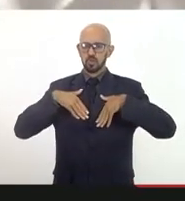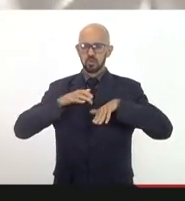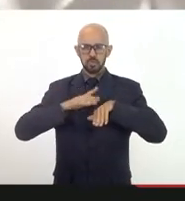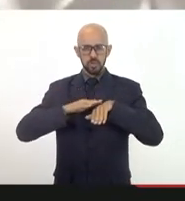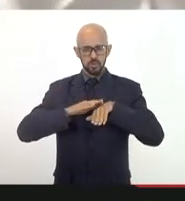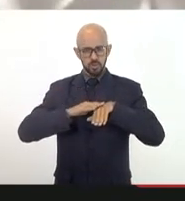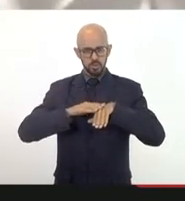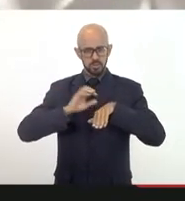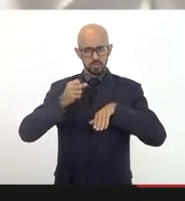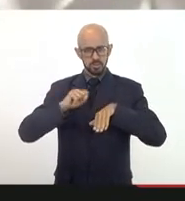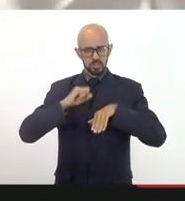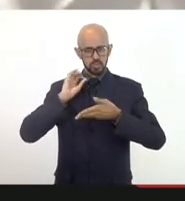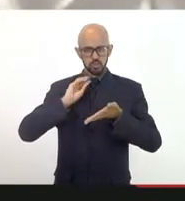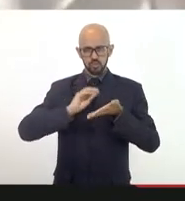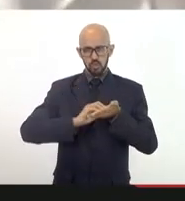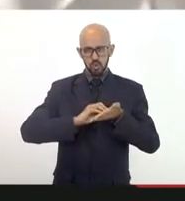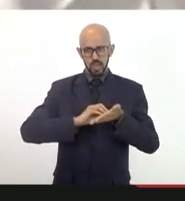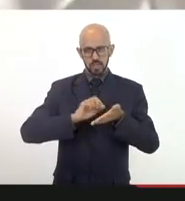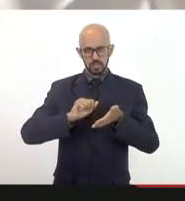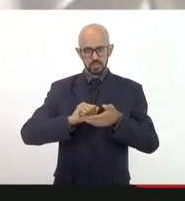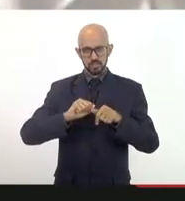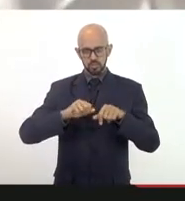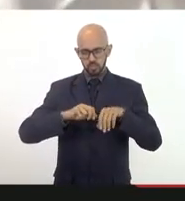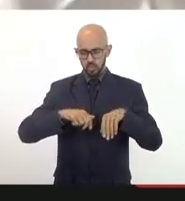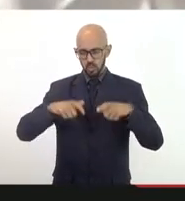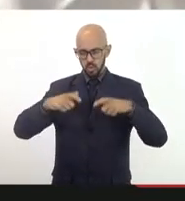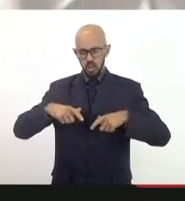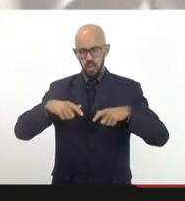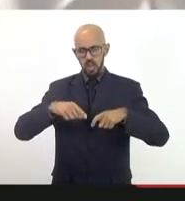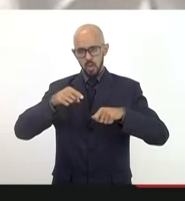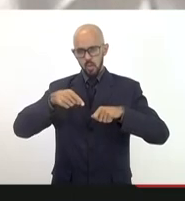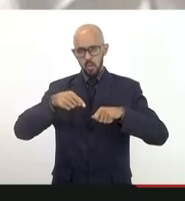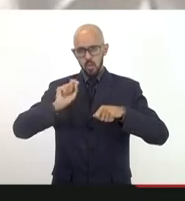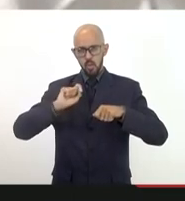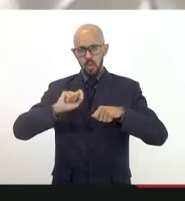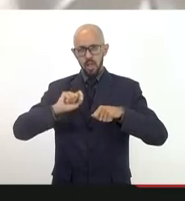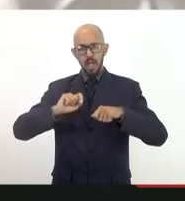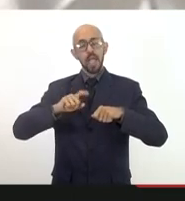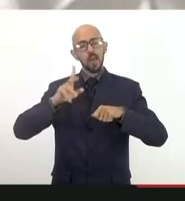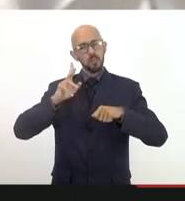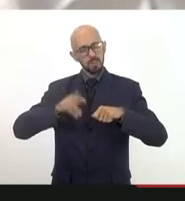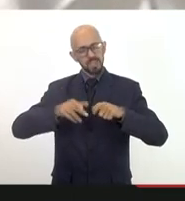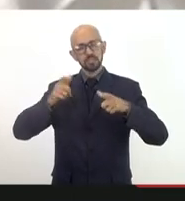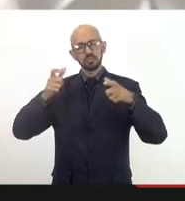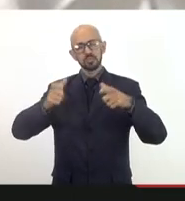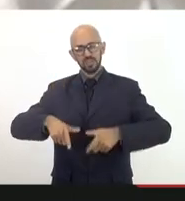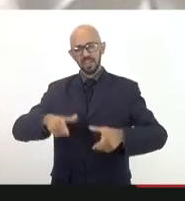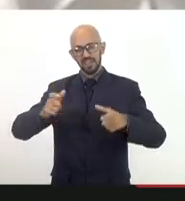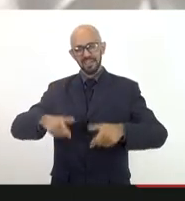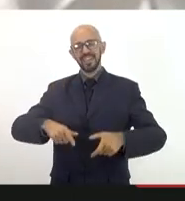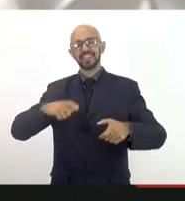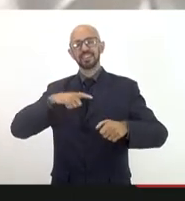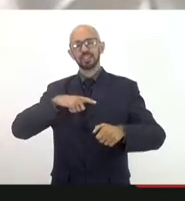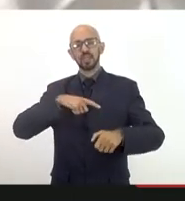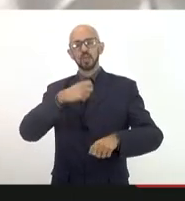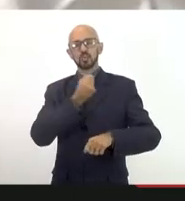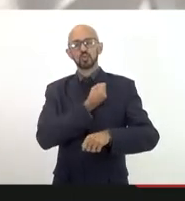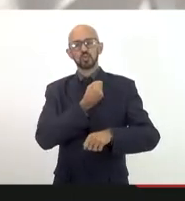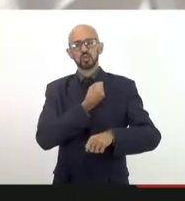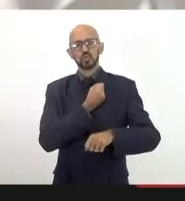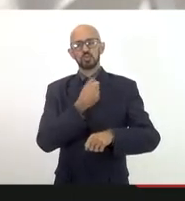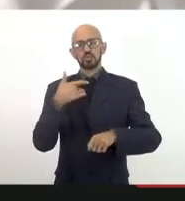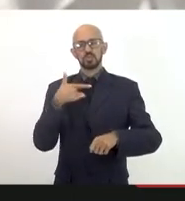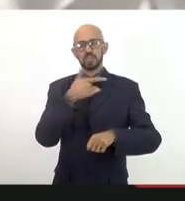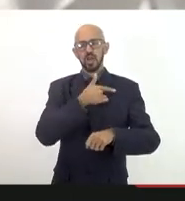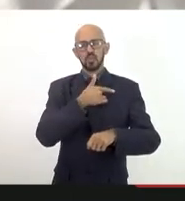território todos esses locais, nós vamos ver que são os mesmos territórios com piores índices de saúde